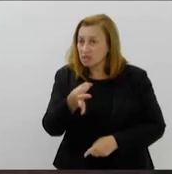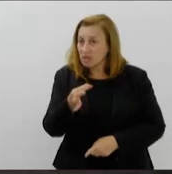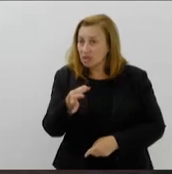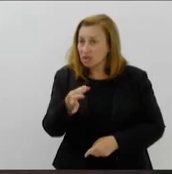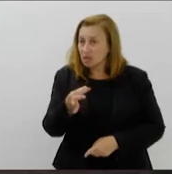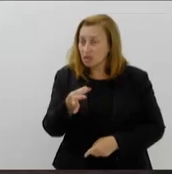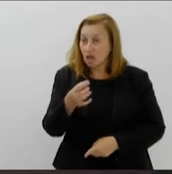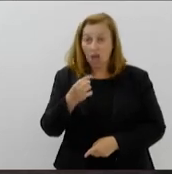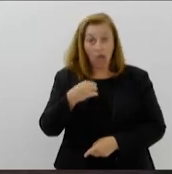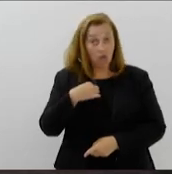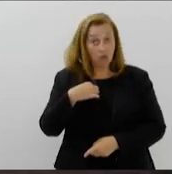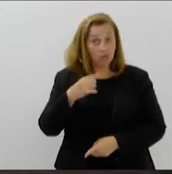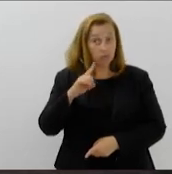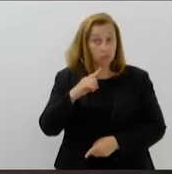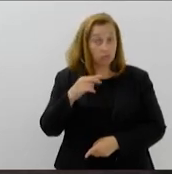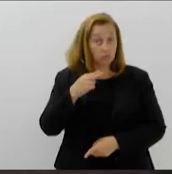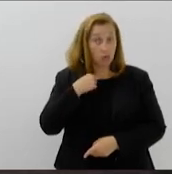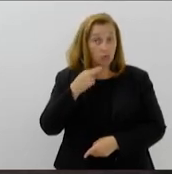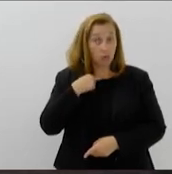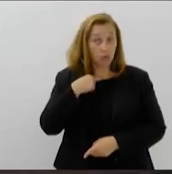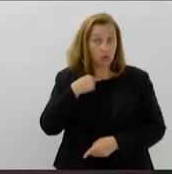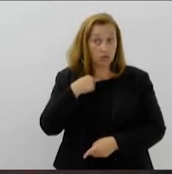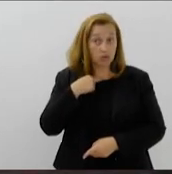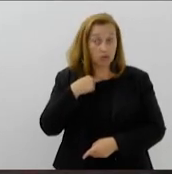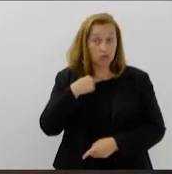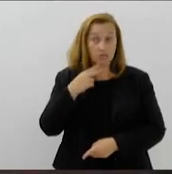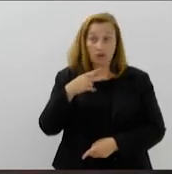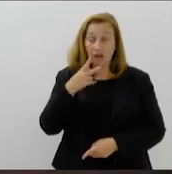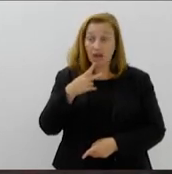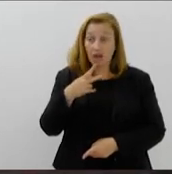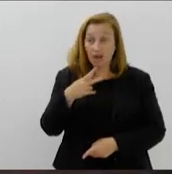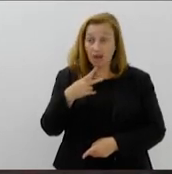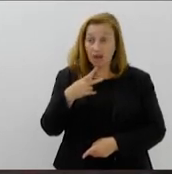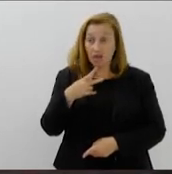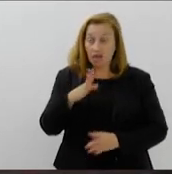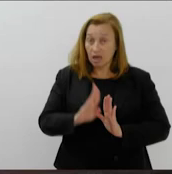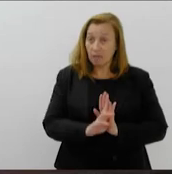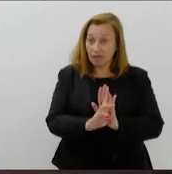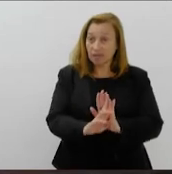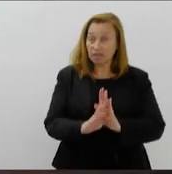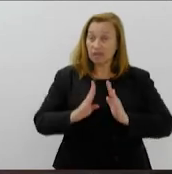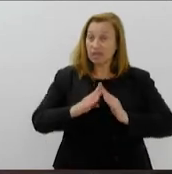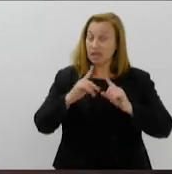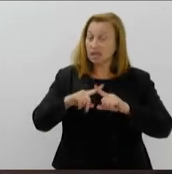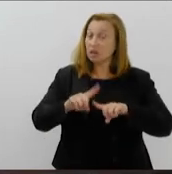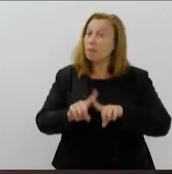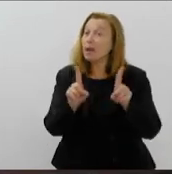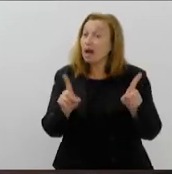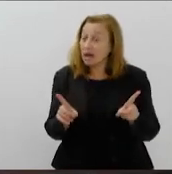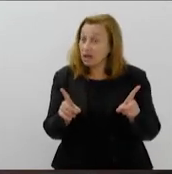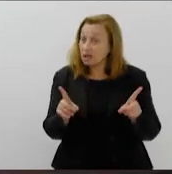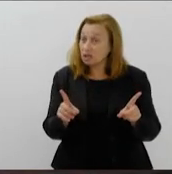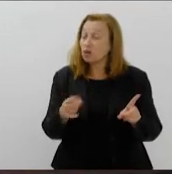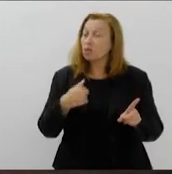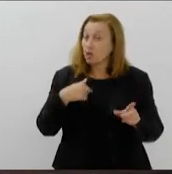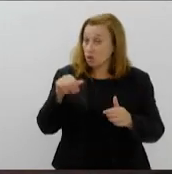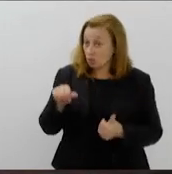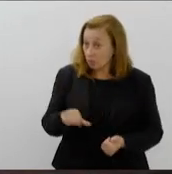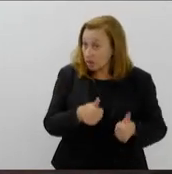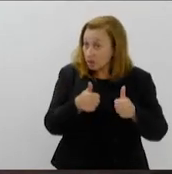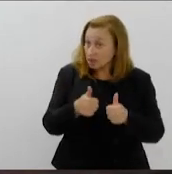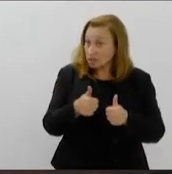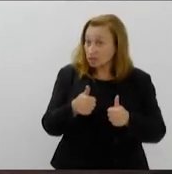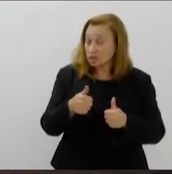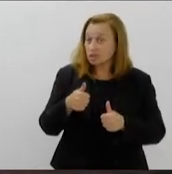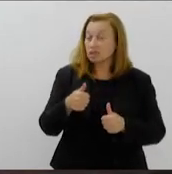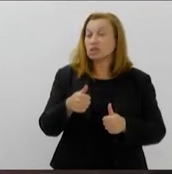estou autorizado a falar em nome dela, e nem quero isso. Entretanto, como batizado, como